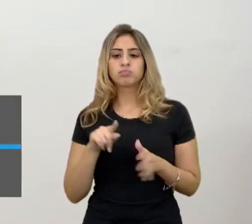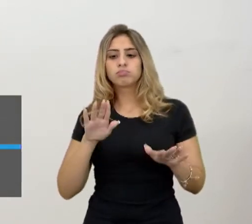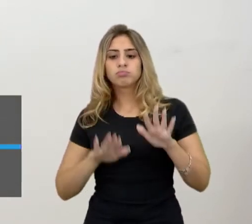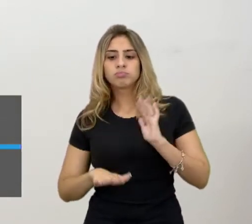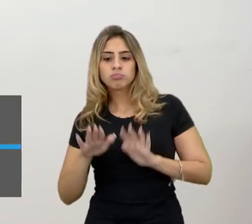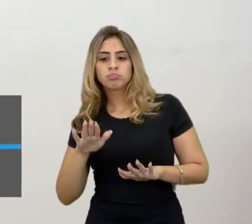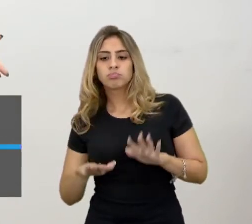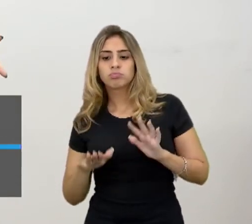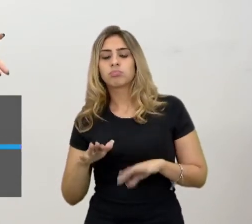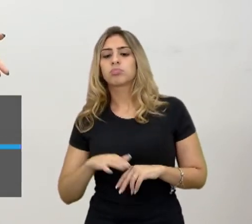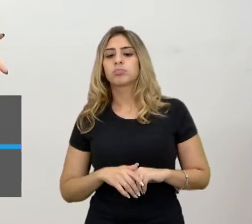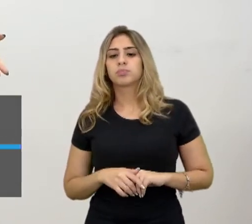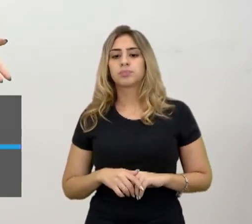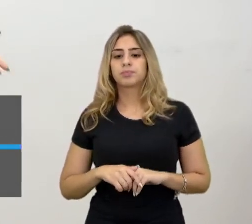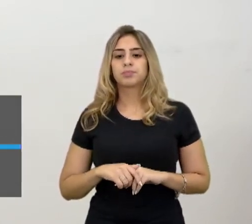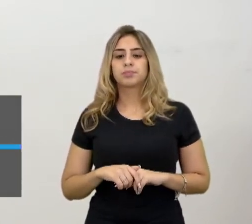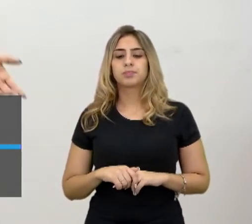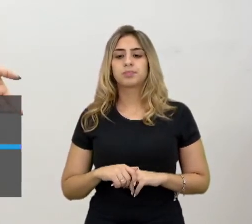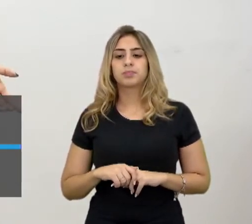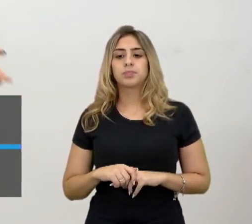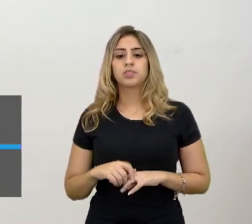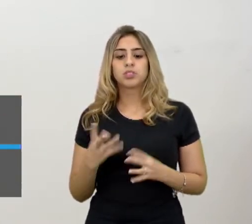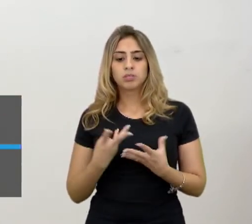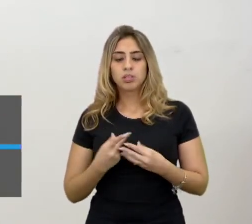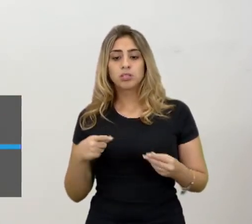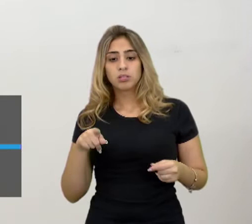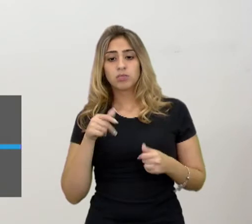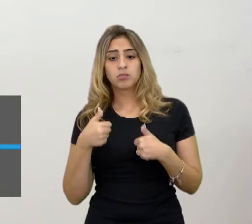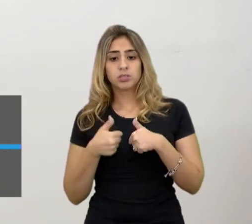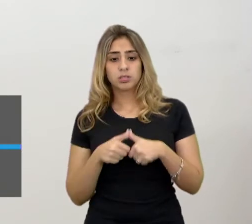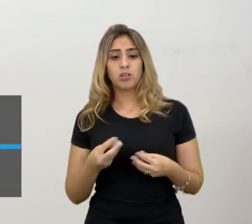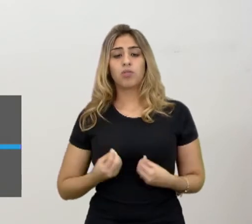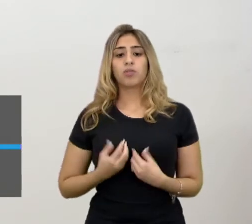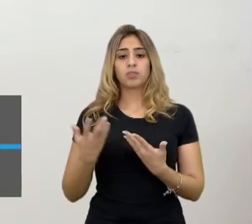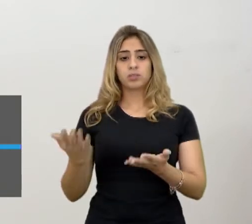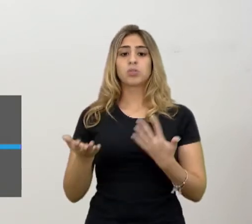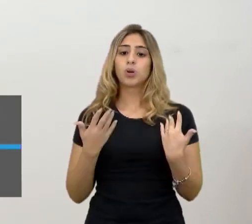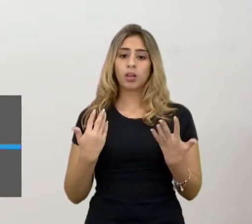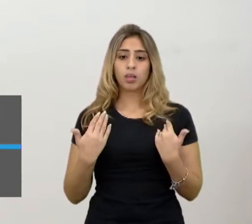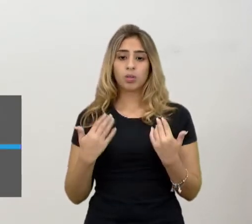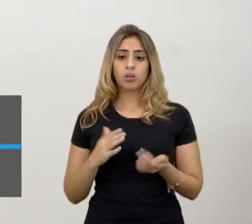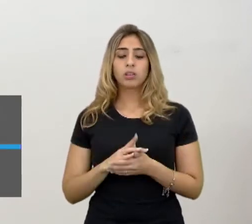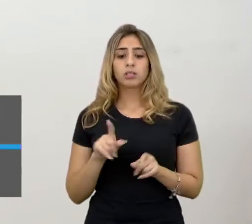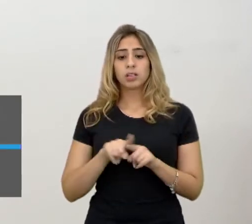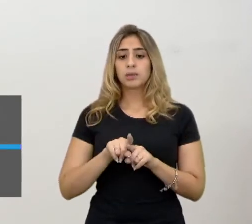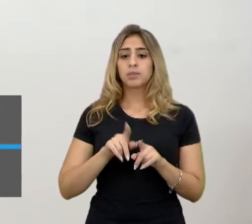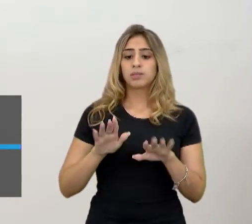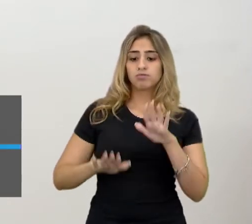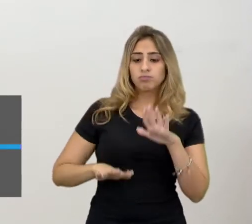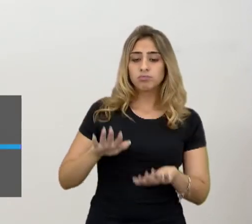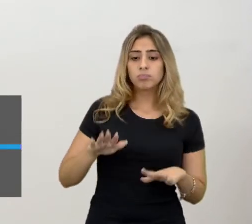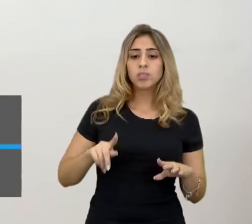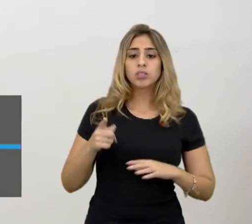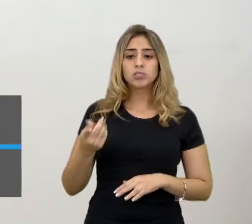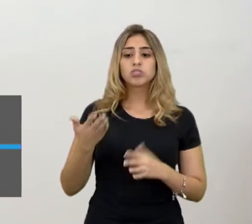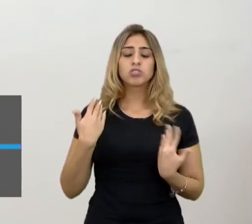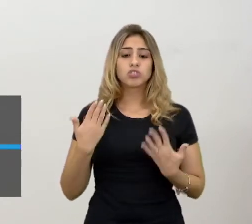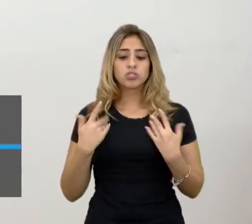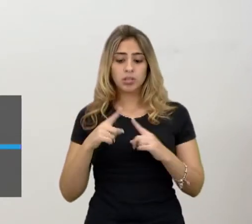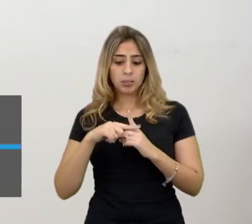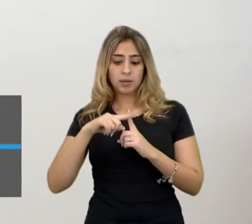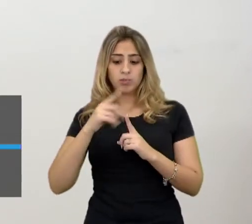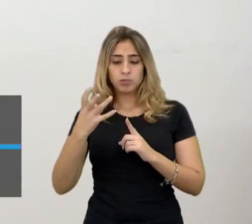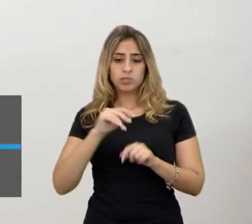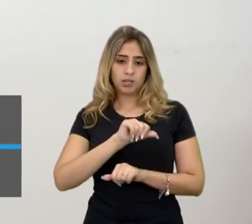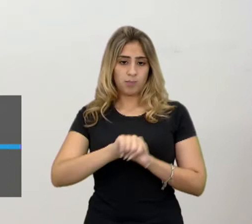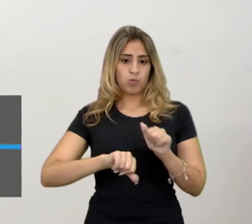do tipo de substância que você está oferecendo calor e vai depender também do quanto de temperatura que você quer que